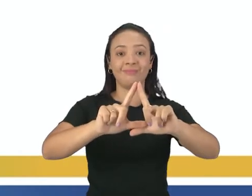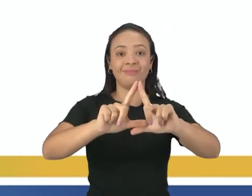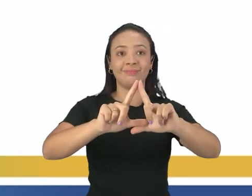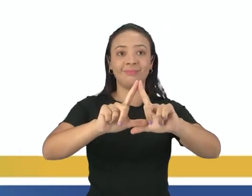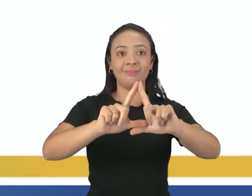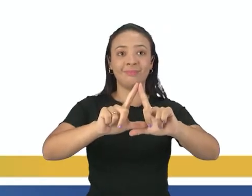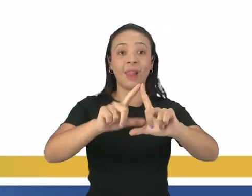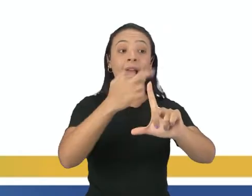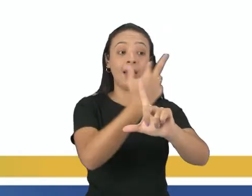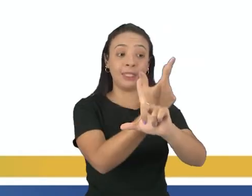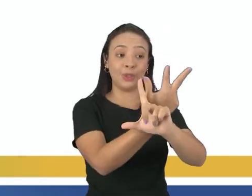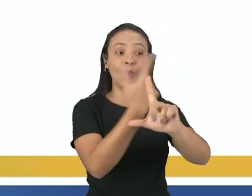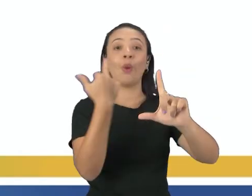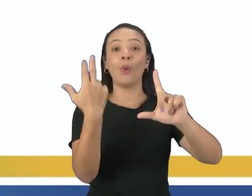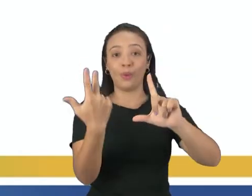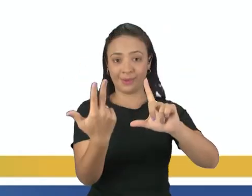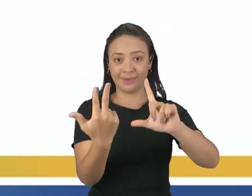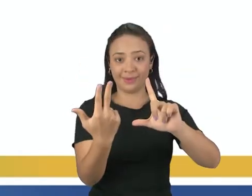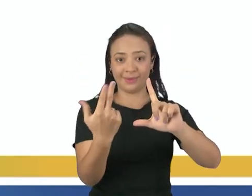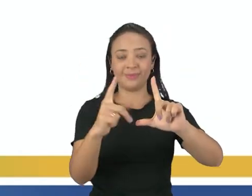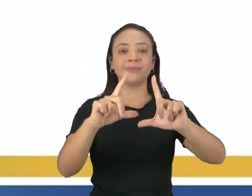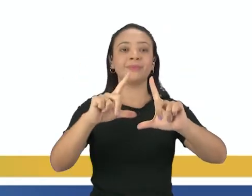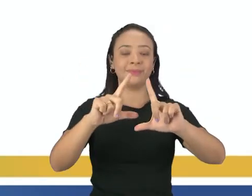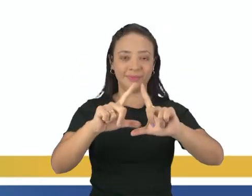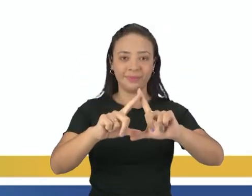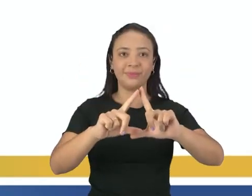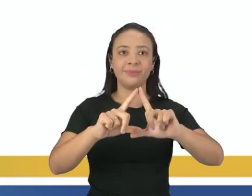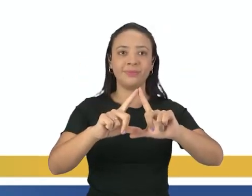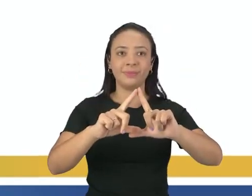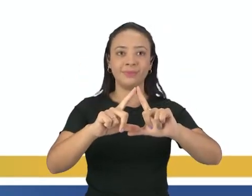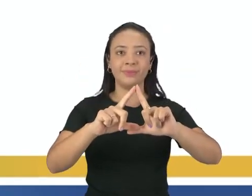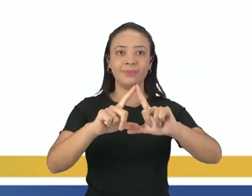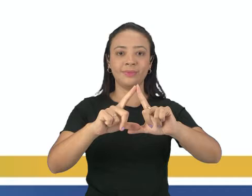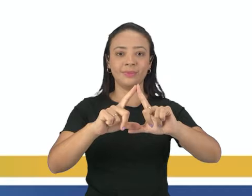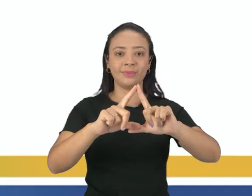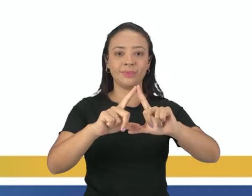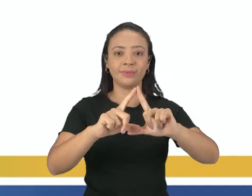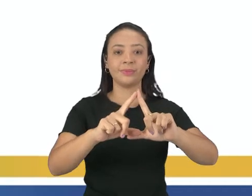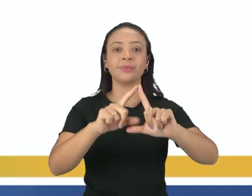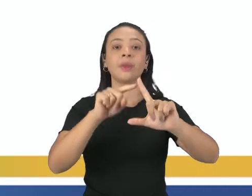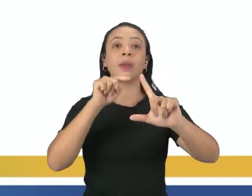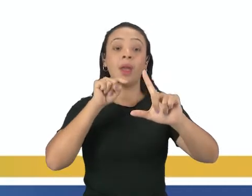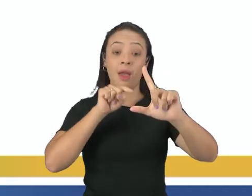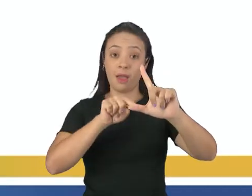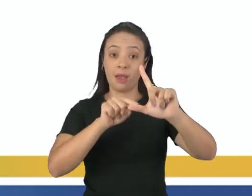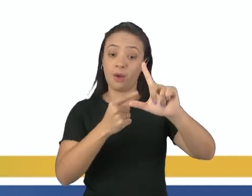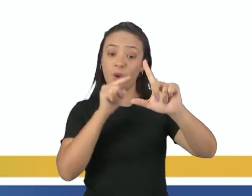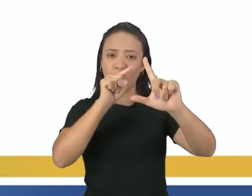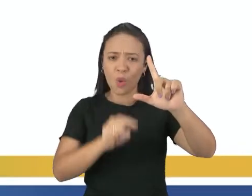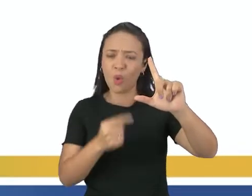possuem mesma medida, né, possuem medidas iguais. E o terceiro lado, que